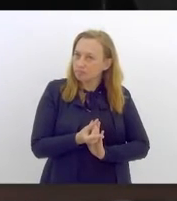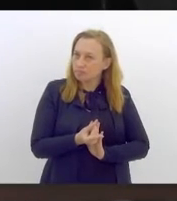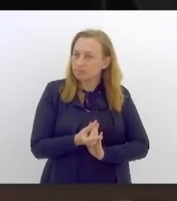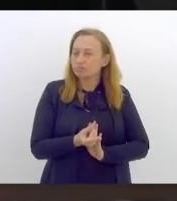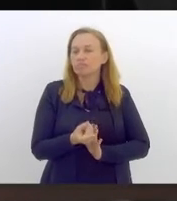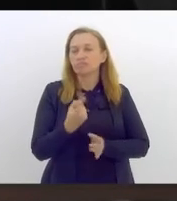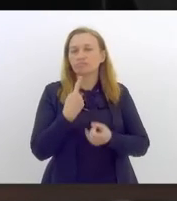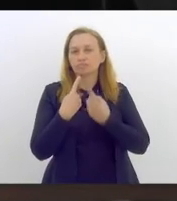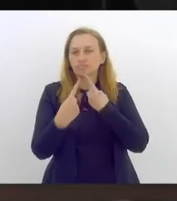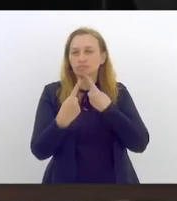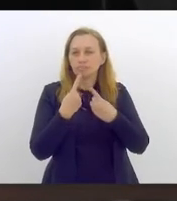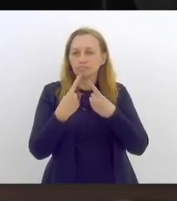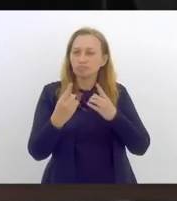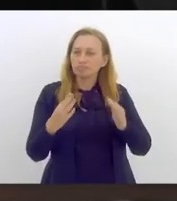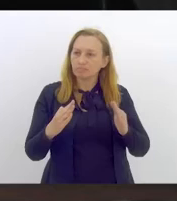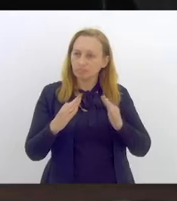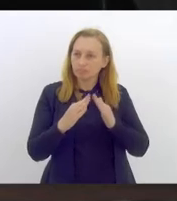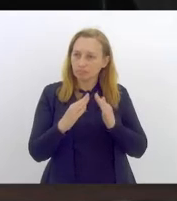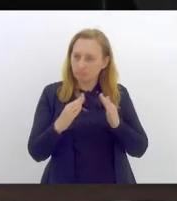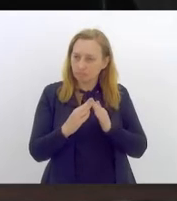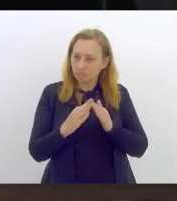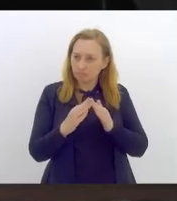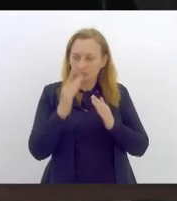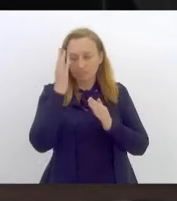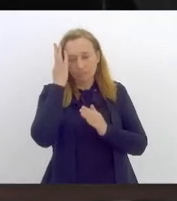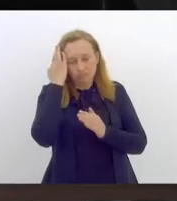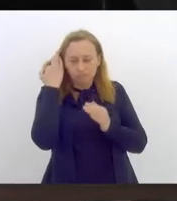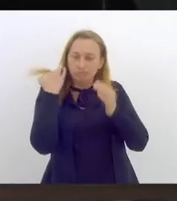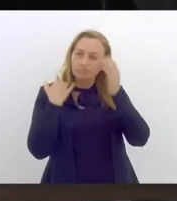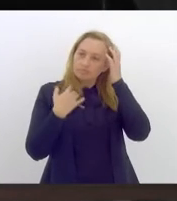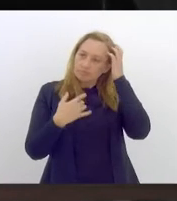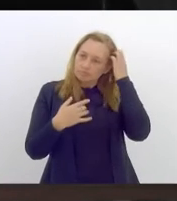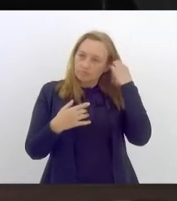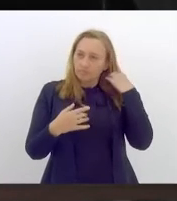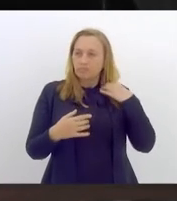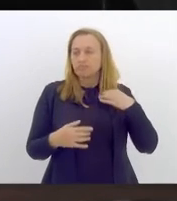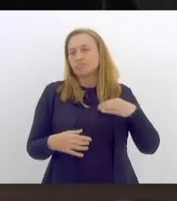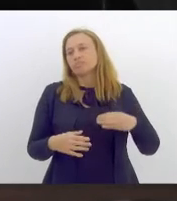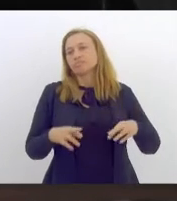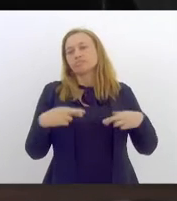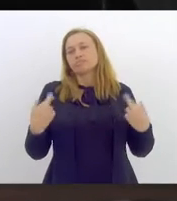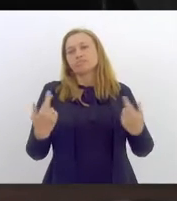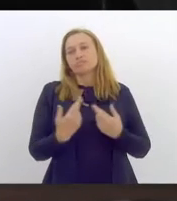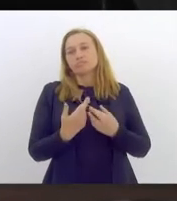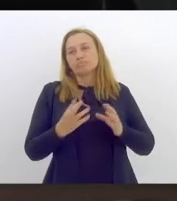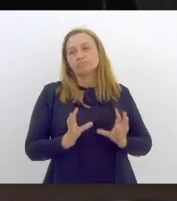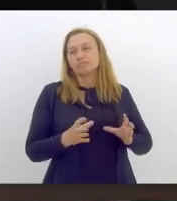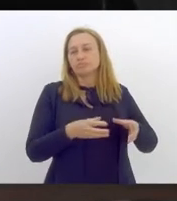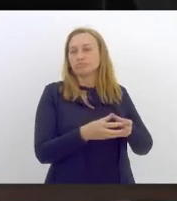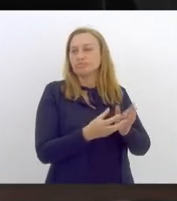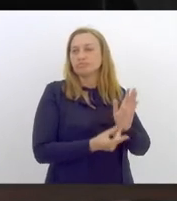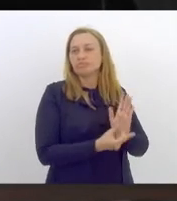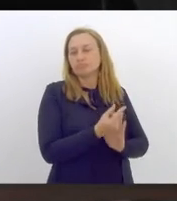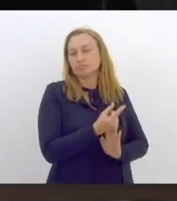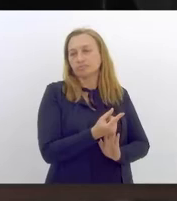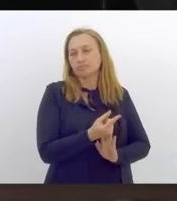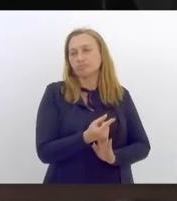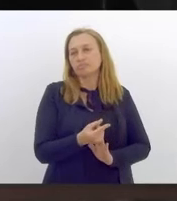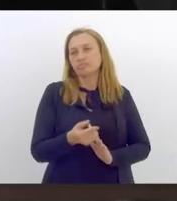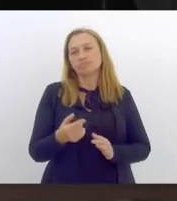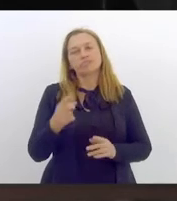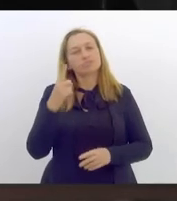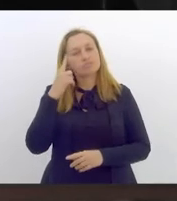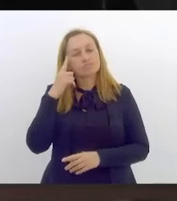sendo debatido nesta casa através das audiências da Comissão de Orçamento, que vai